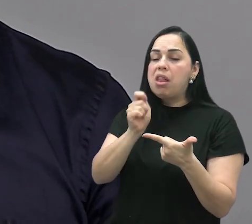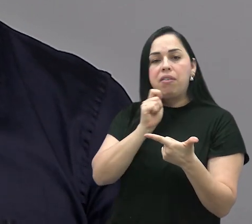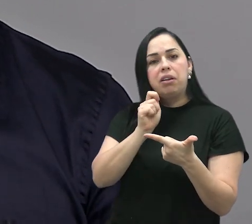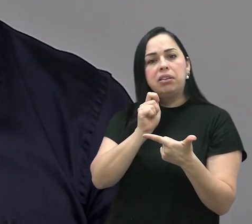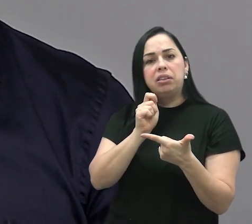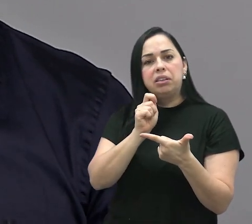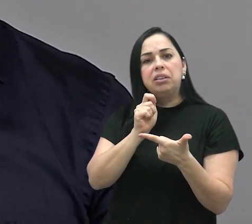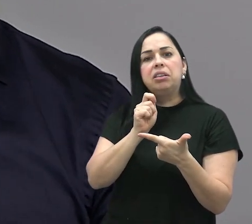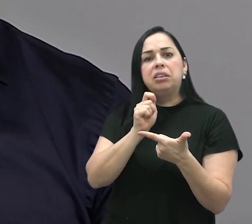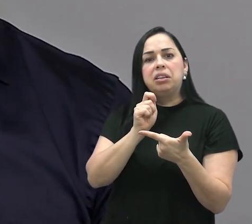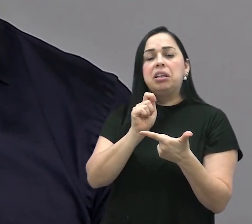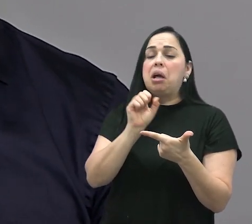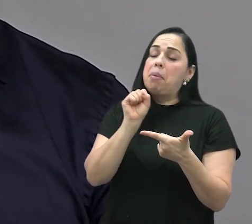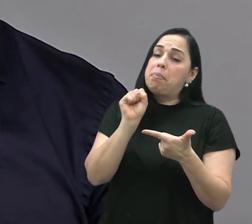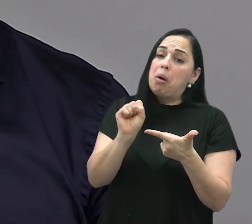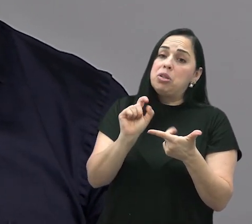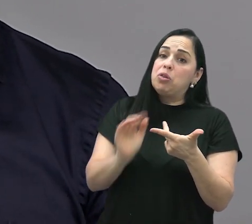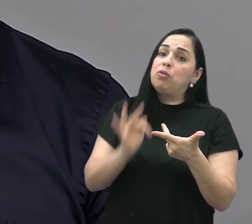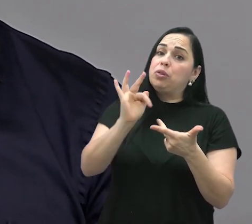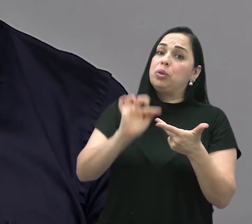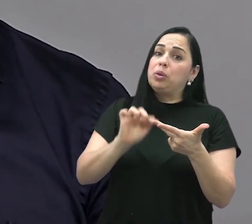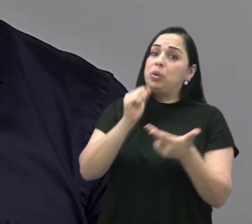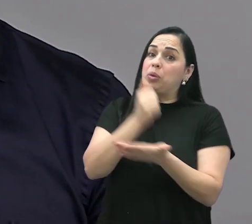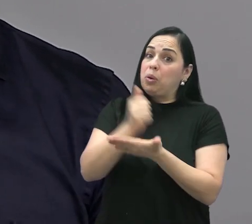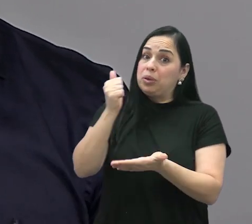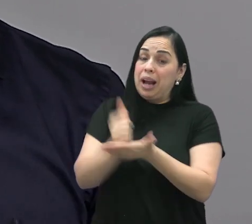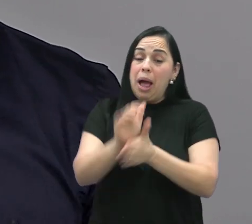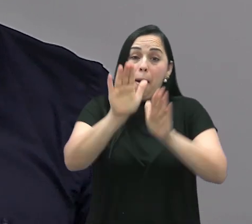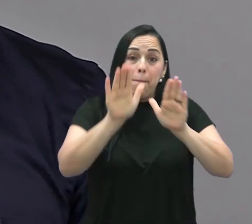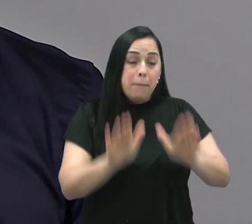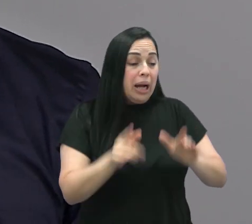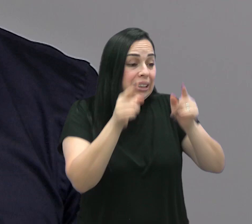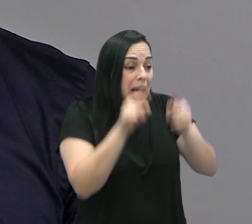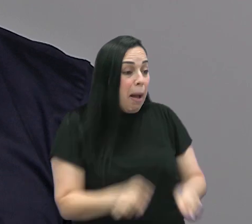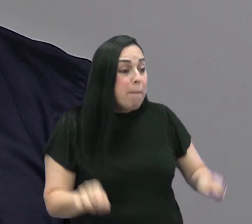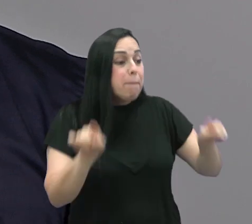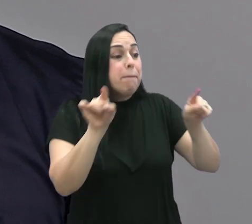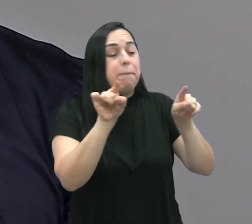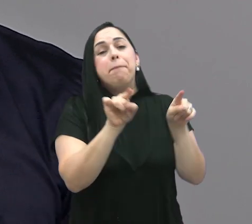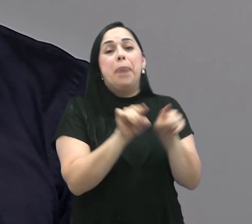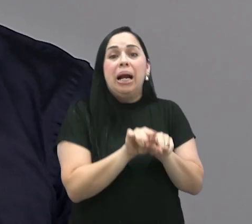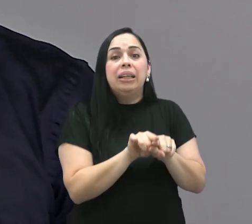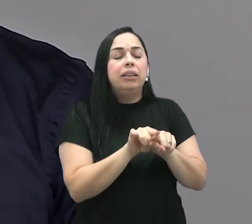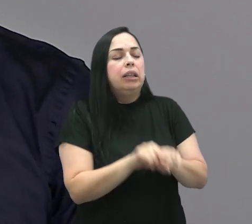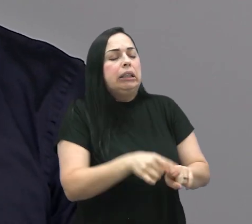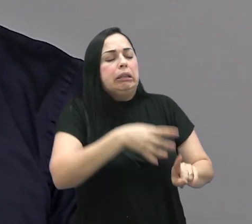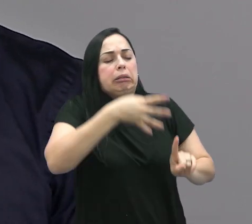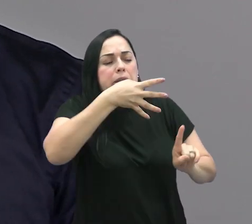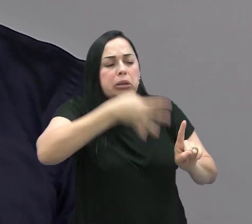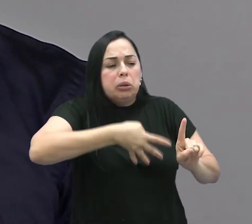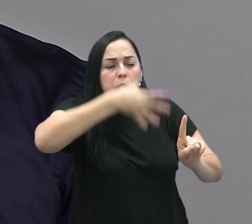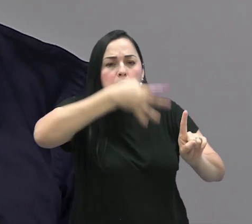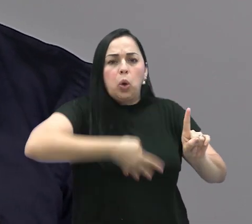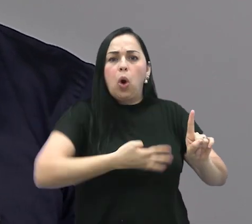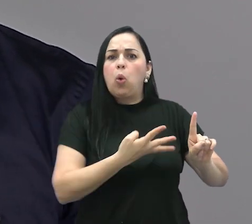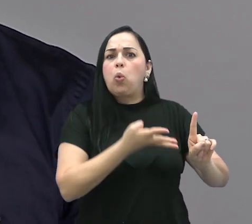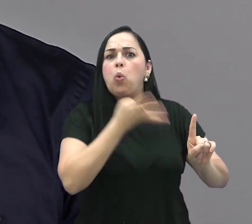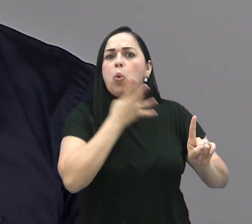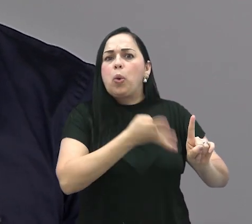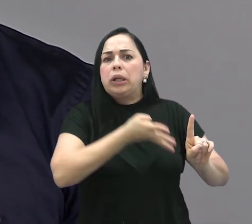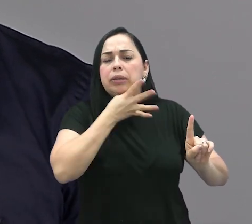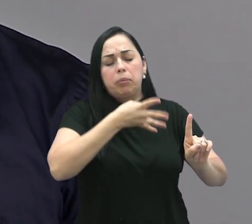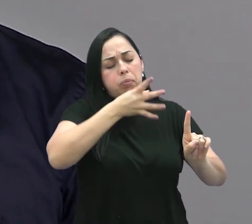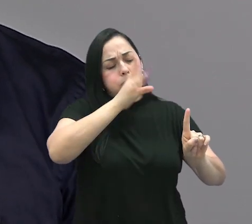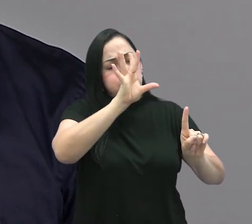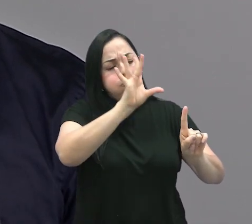aí vai virar uma contratação. Já ao passo em que, no momento em que ele tem a proximidade